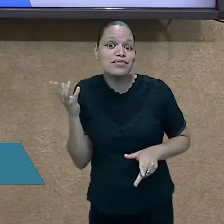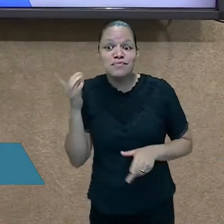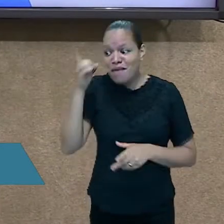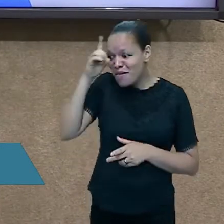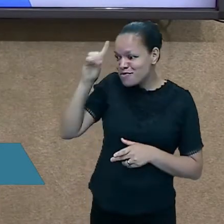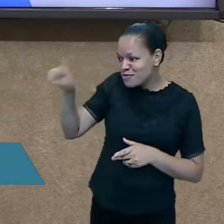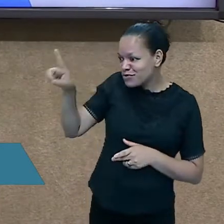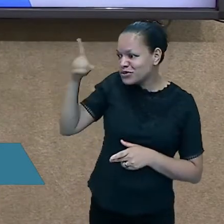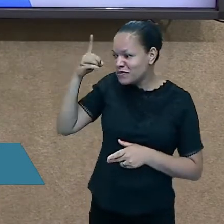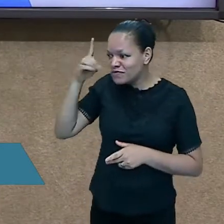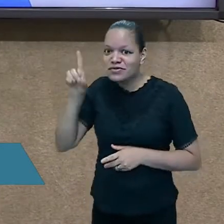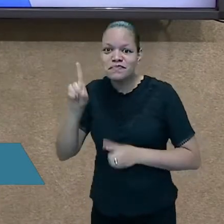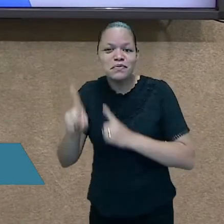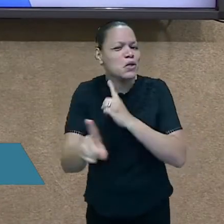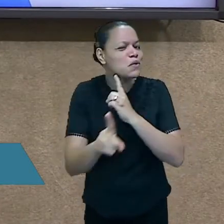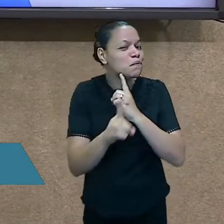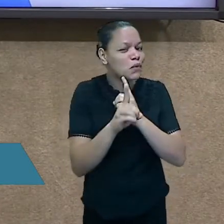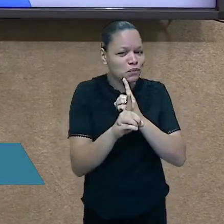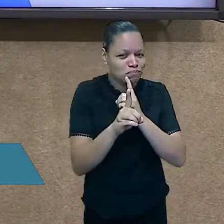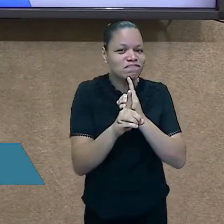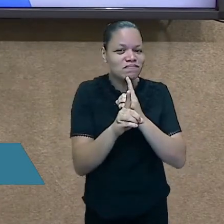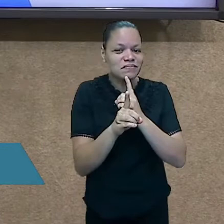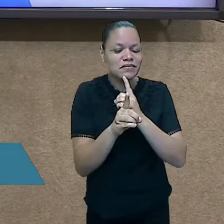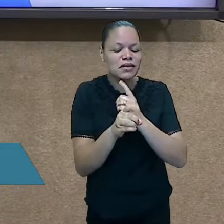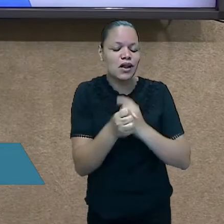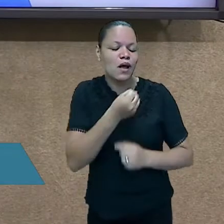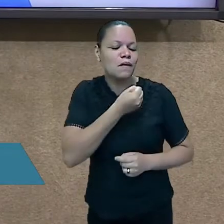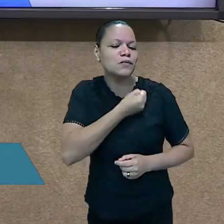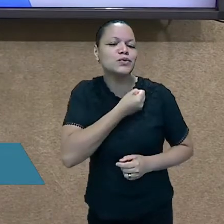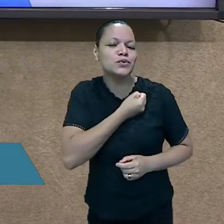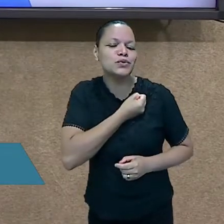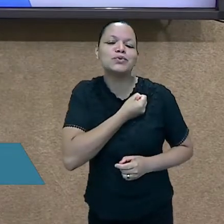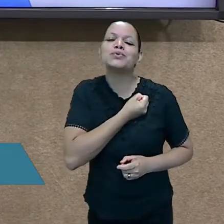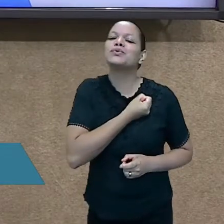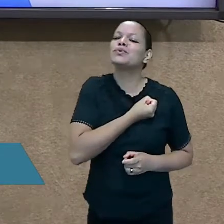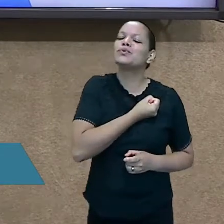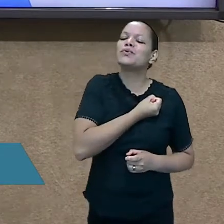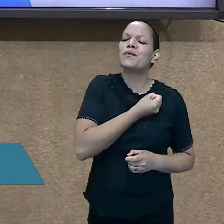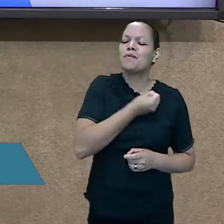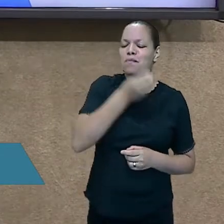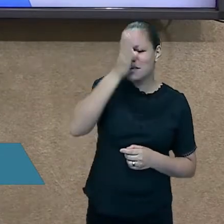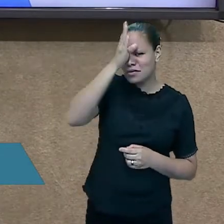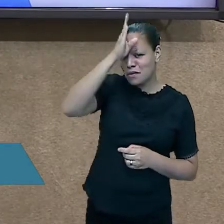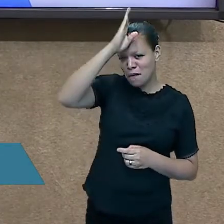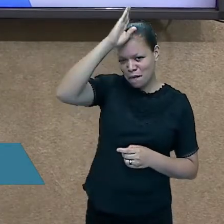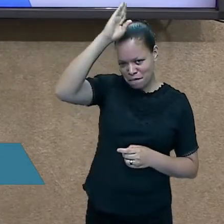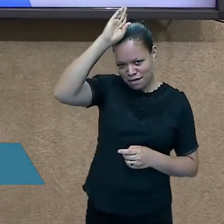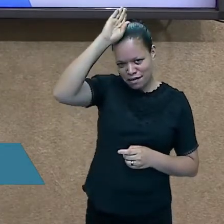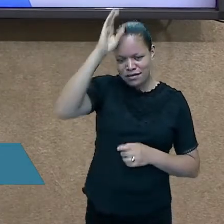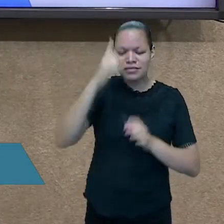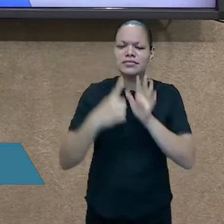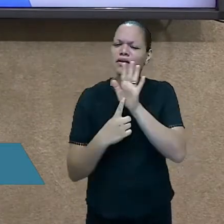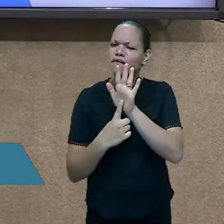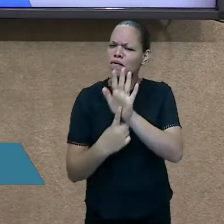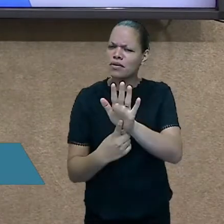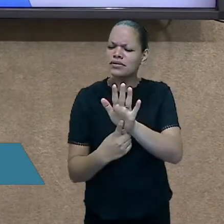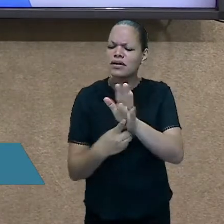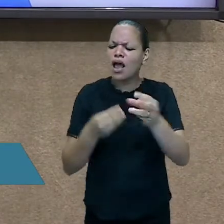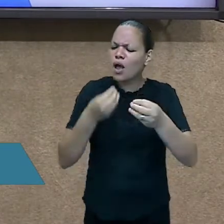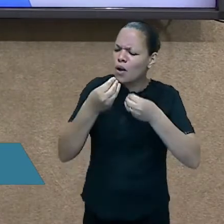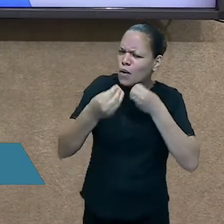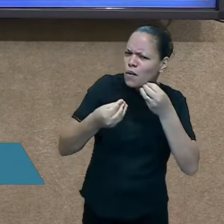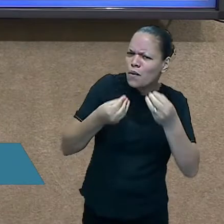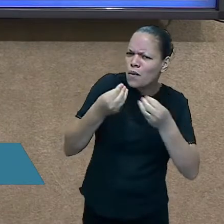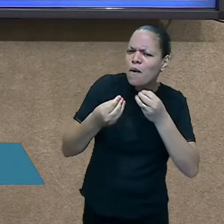Então, hoje na nossa aula, vamos contextualizar para que você possa construir os números romanos com facilidade.